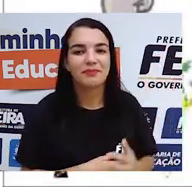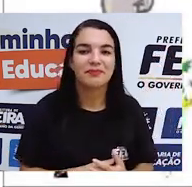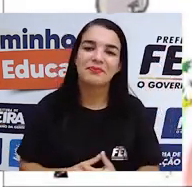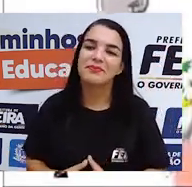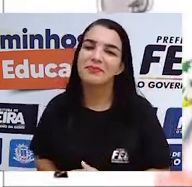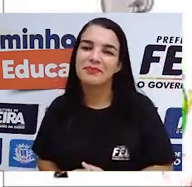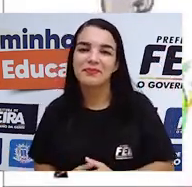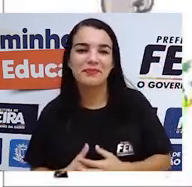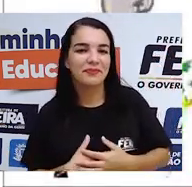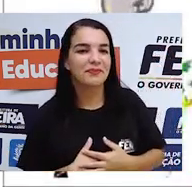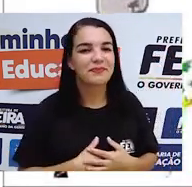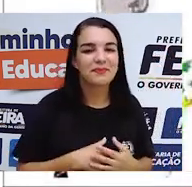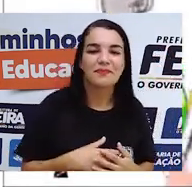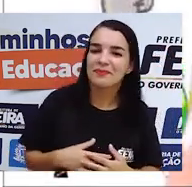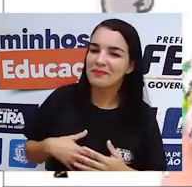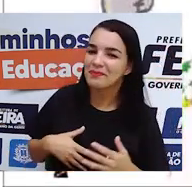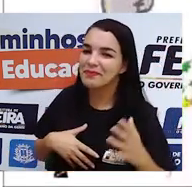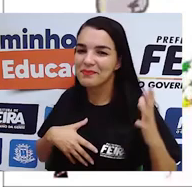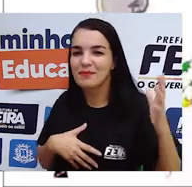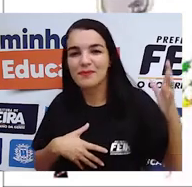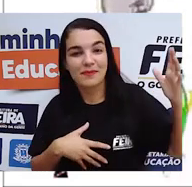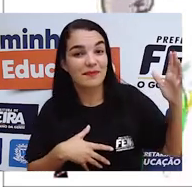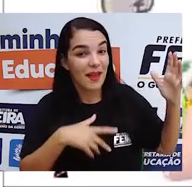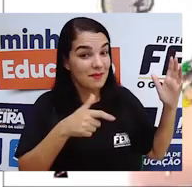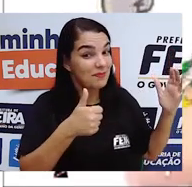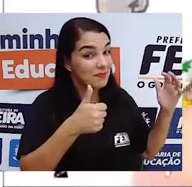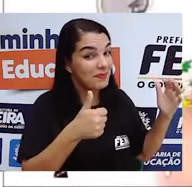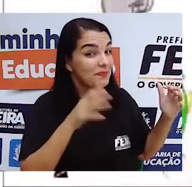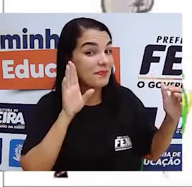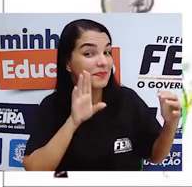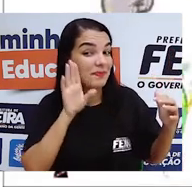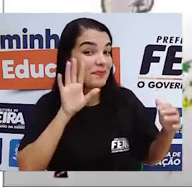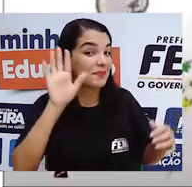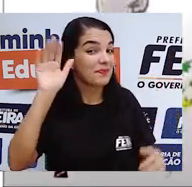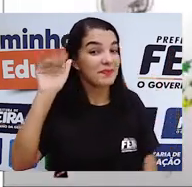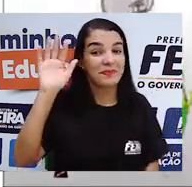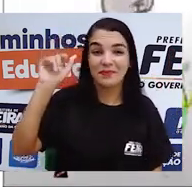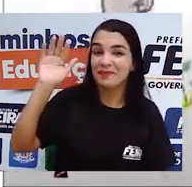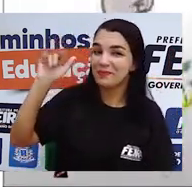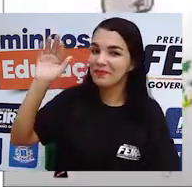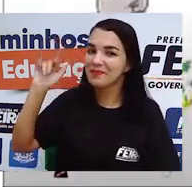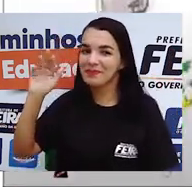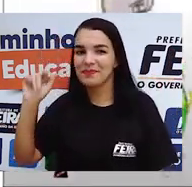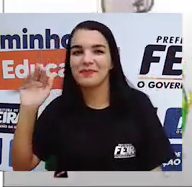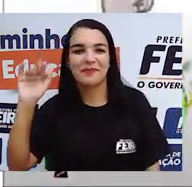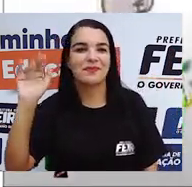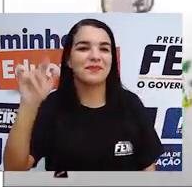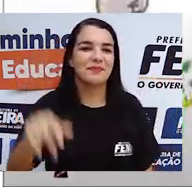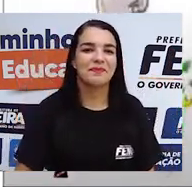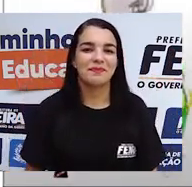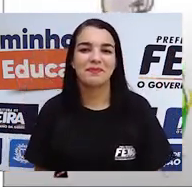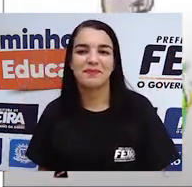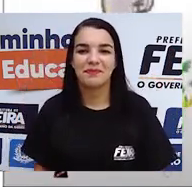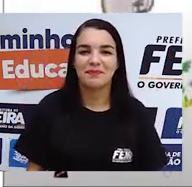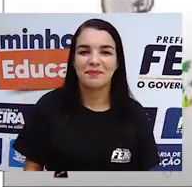que o São João é bom demais. Espero que vocês tenham gostado. Até mais, meu povo!